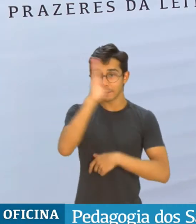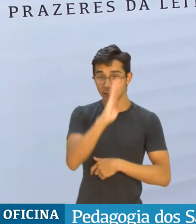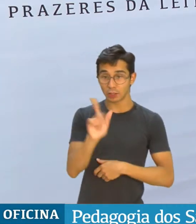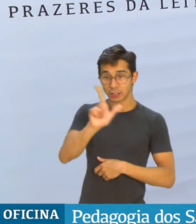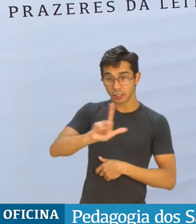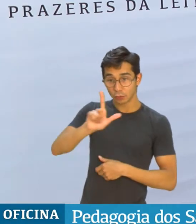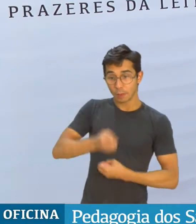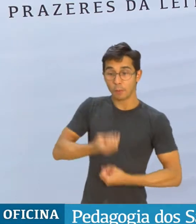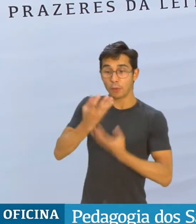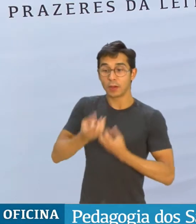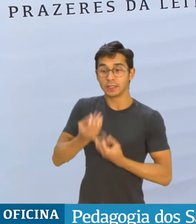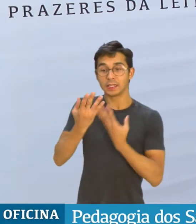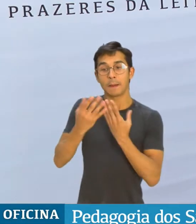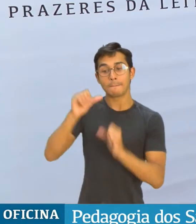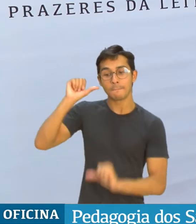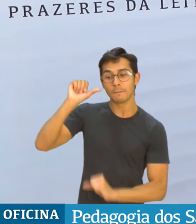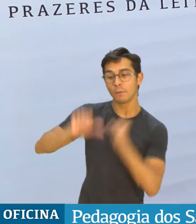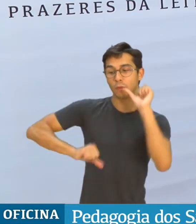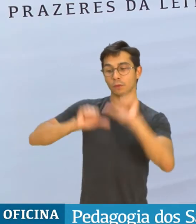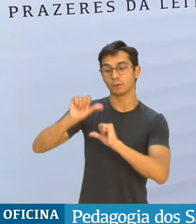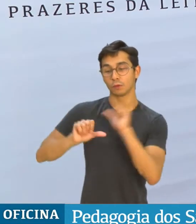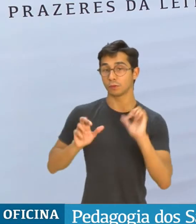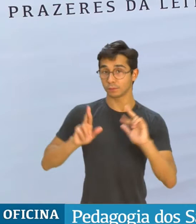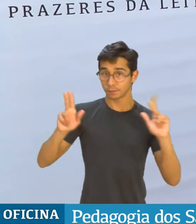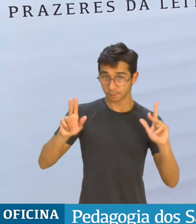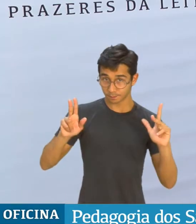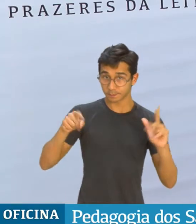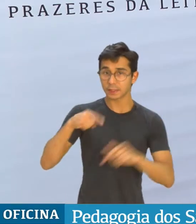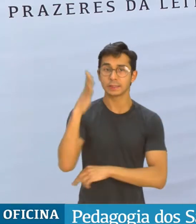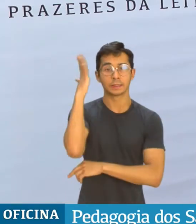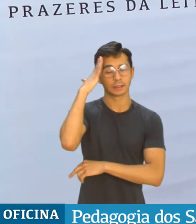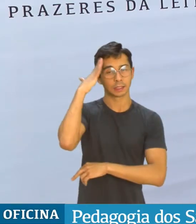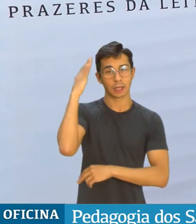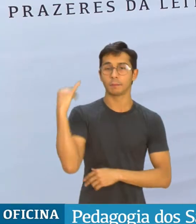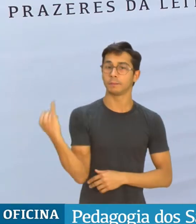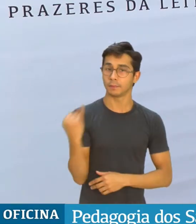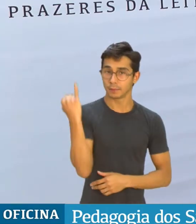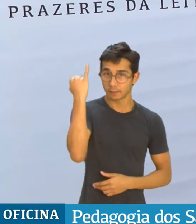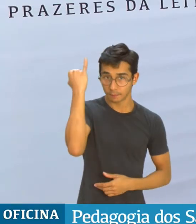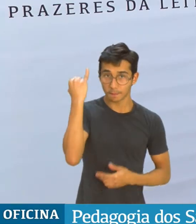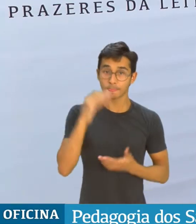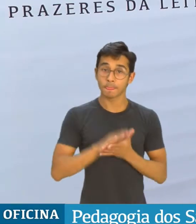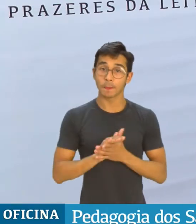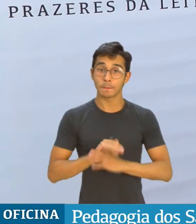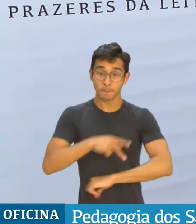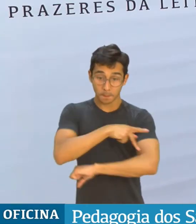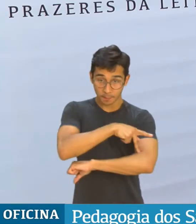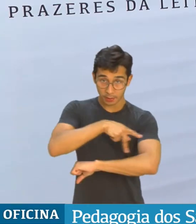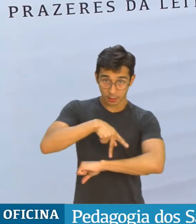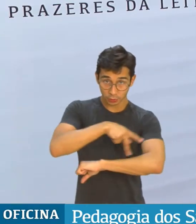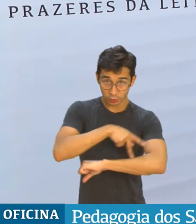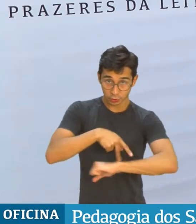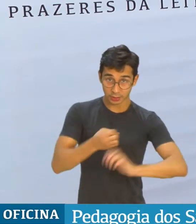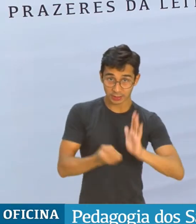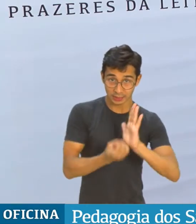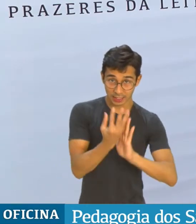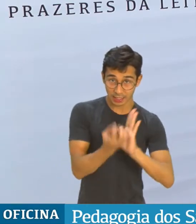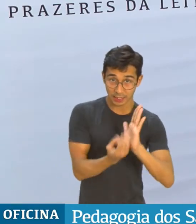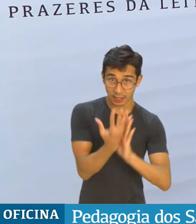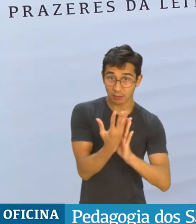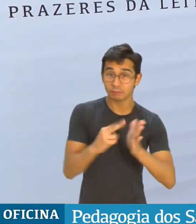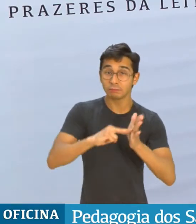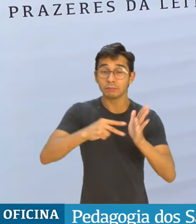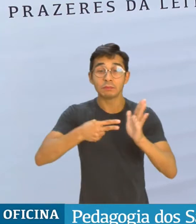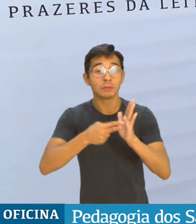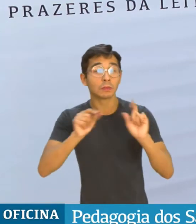que isso é um detalhe muito importante da gente enfatizar, né? Quando eu falo da pedagogia dos saraus, eu estou me referindo a esse